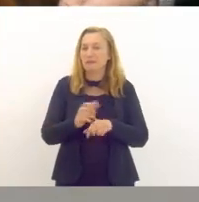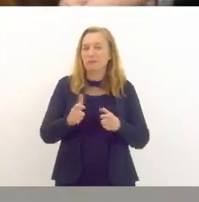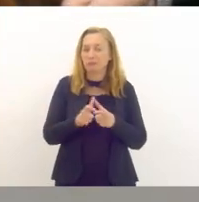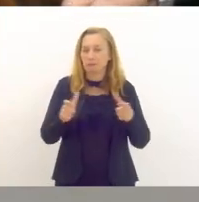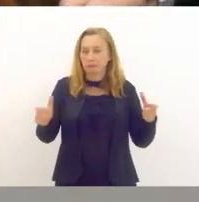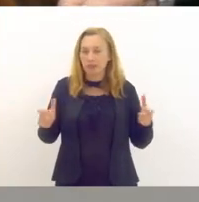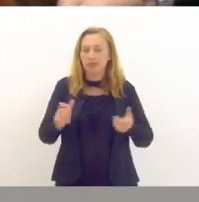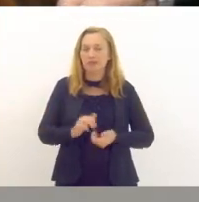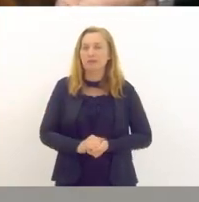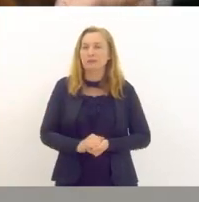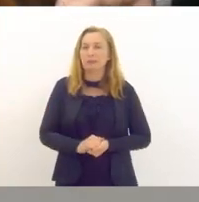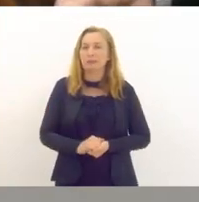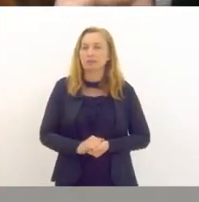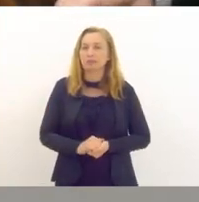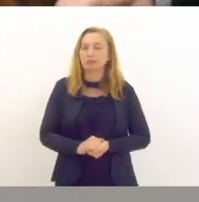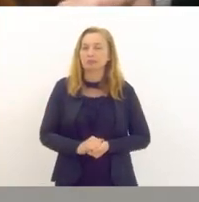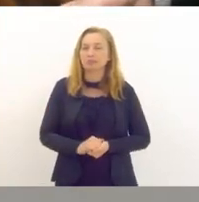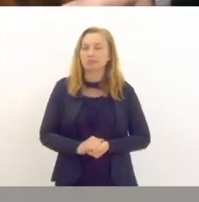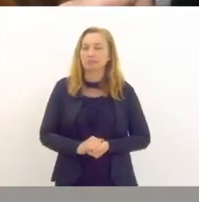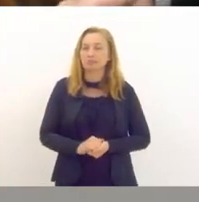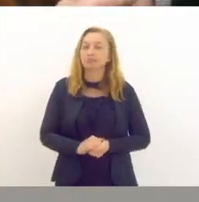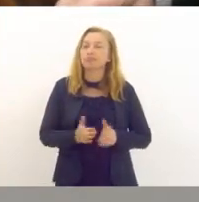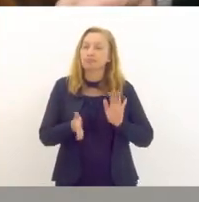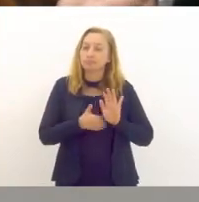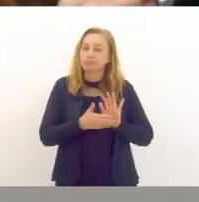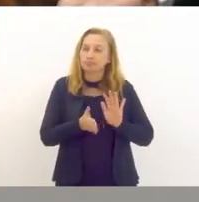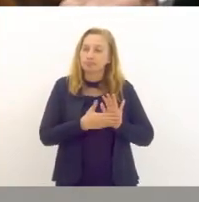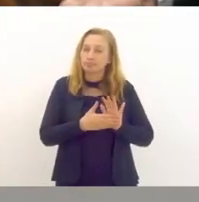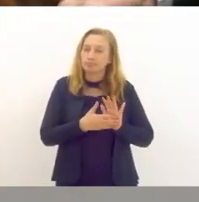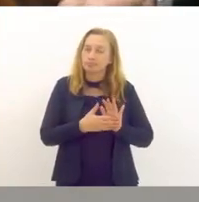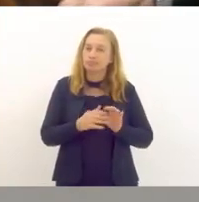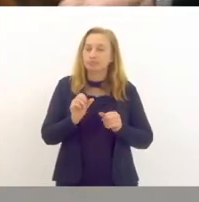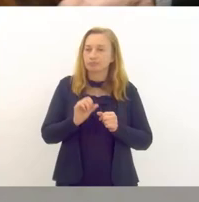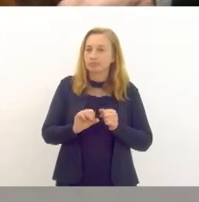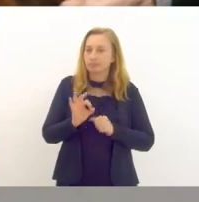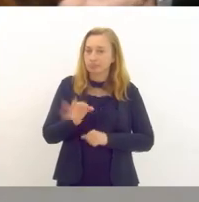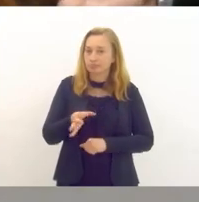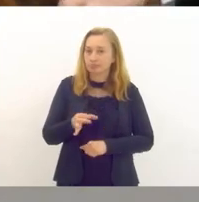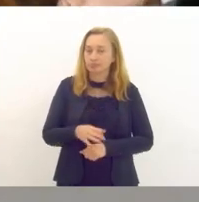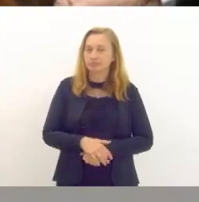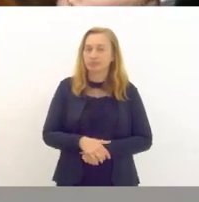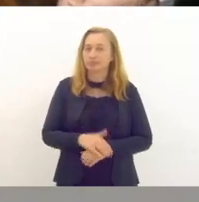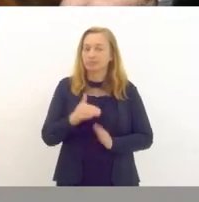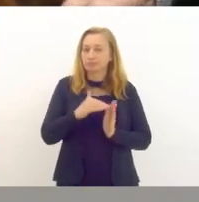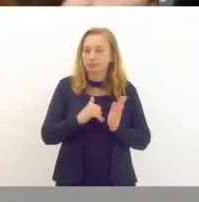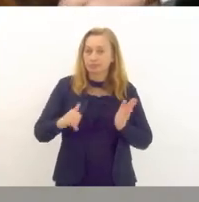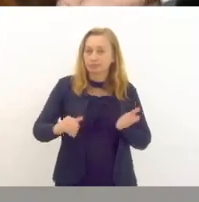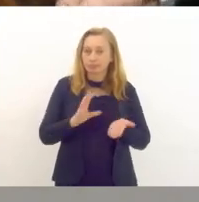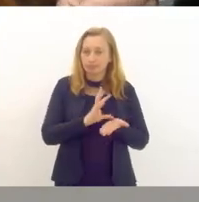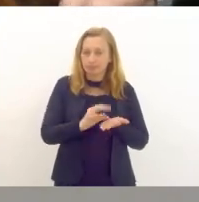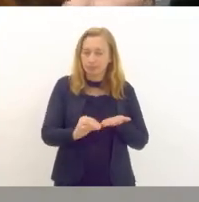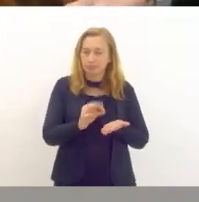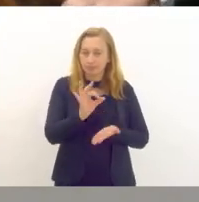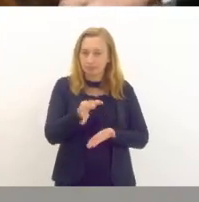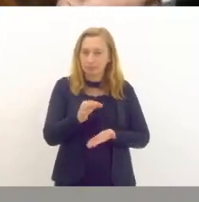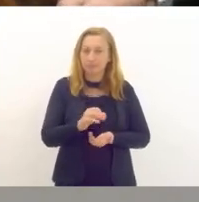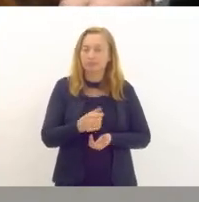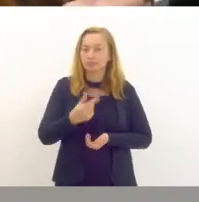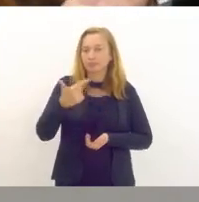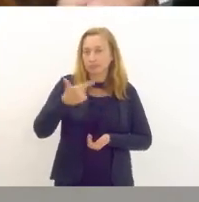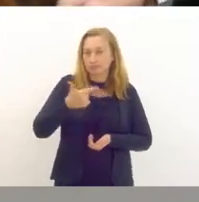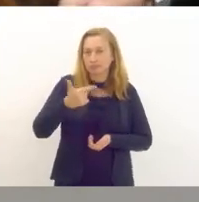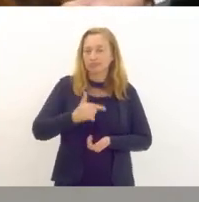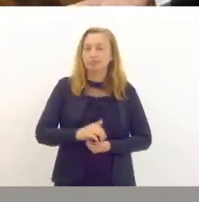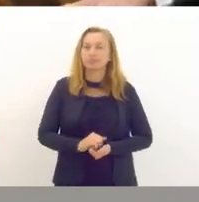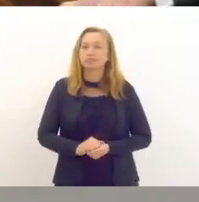então é a proposta fazendo concretamente um retirar de porta bom dois